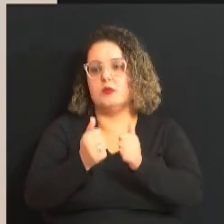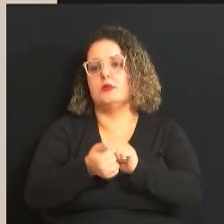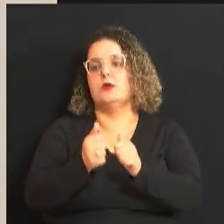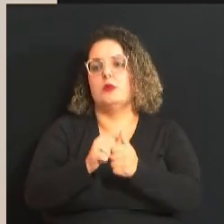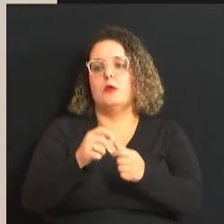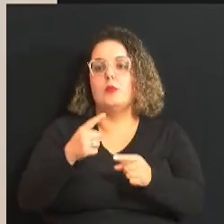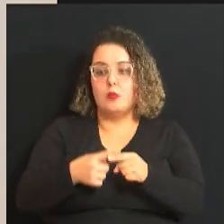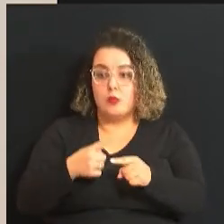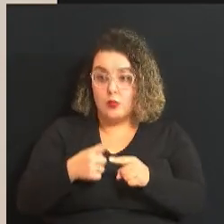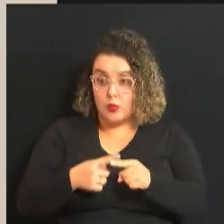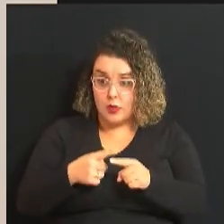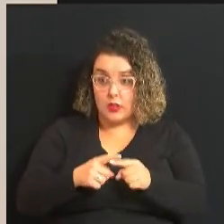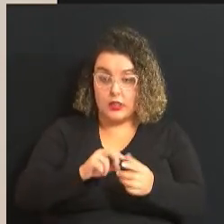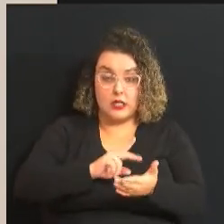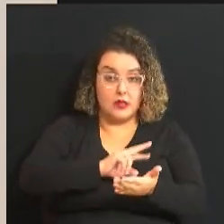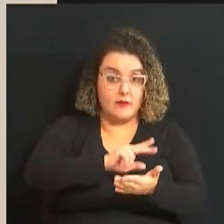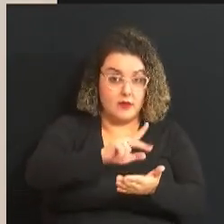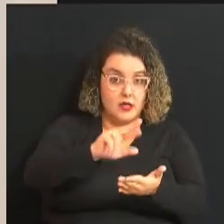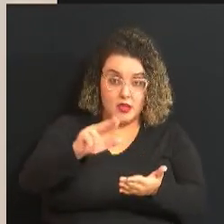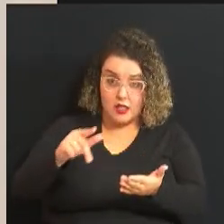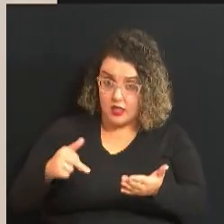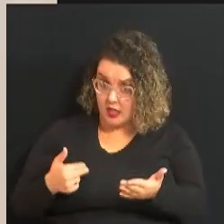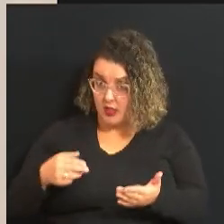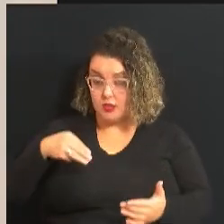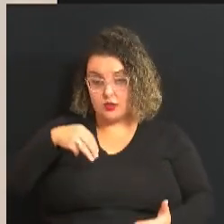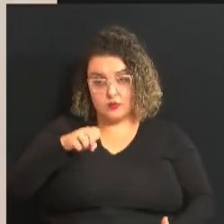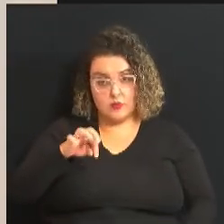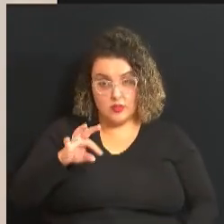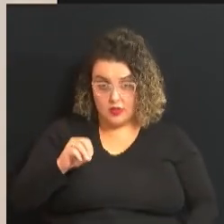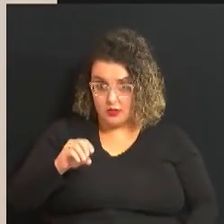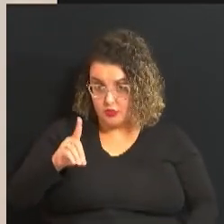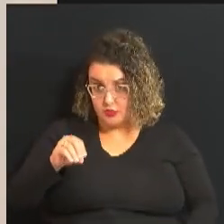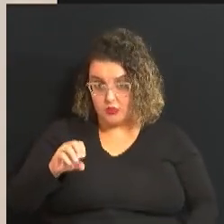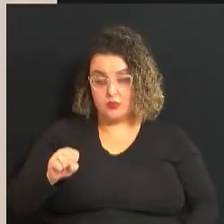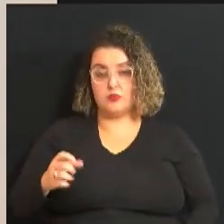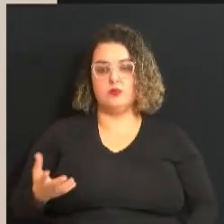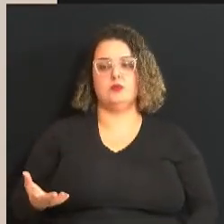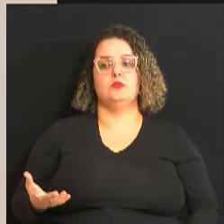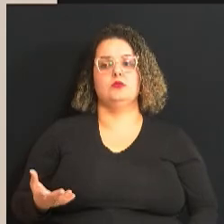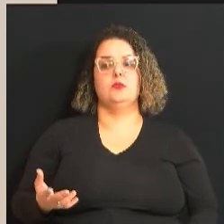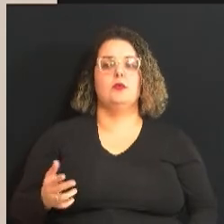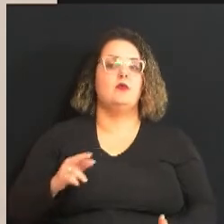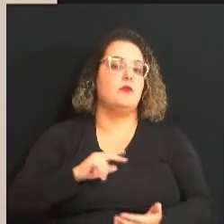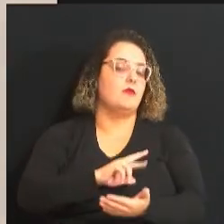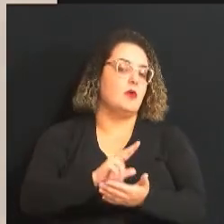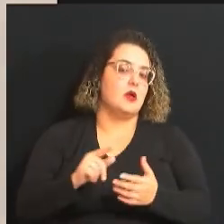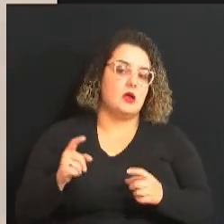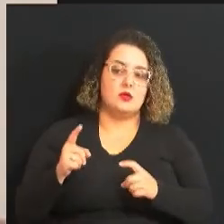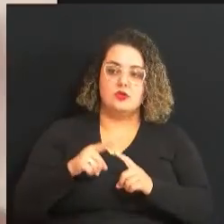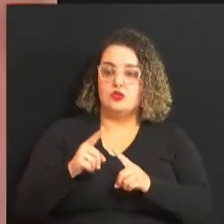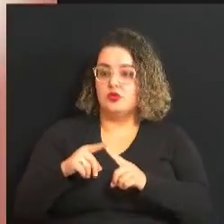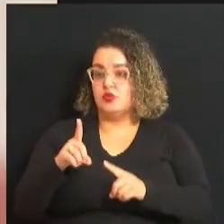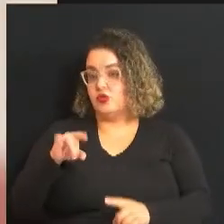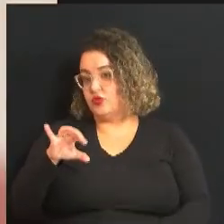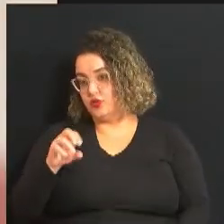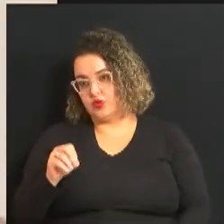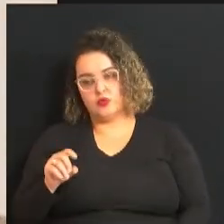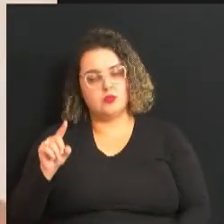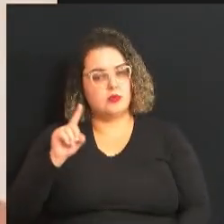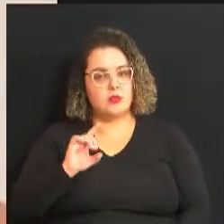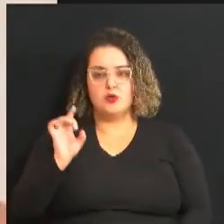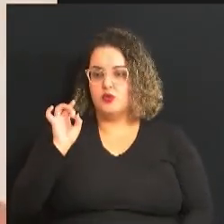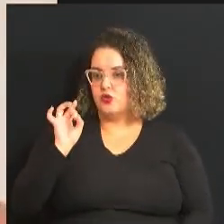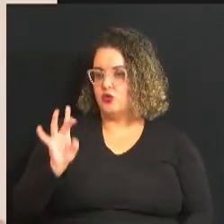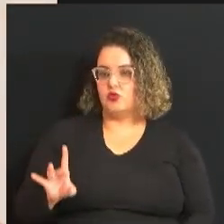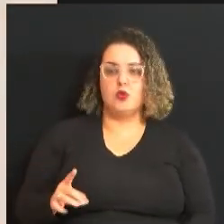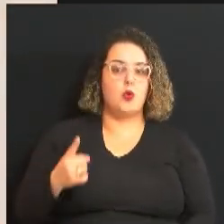existem muitos métodos, como a gente apresentou aqui. Existem vários tipos. Quando a gente chama de DIU, a gente não está falando que só existe